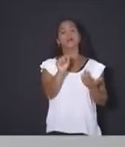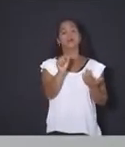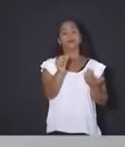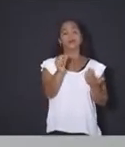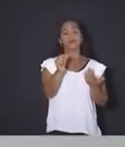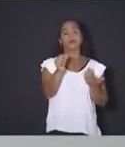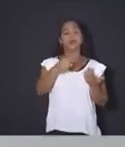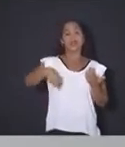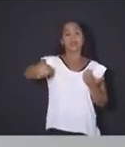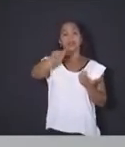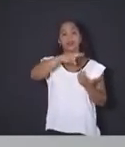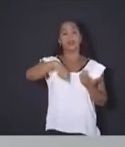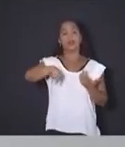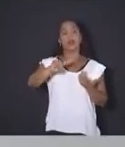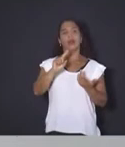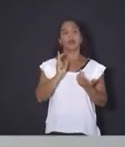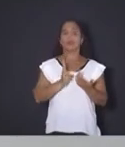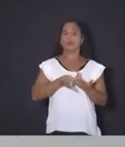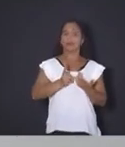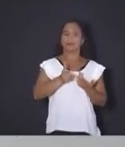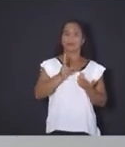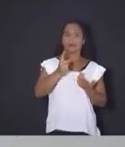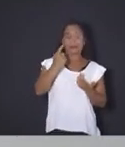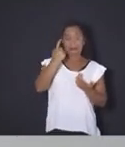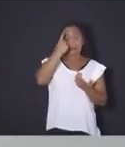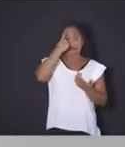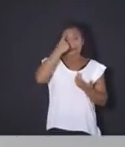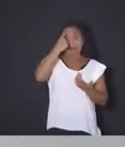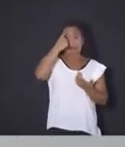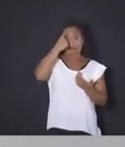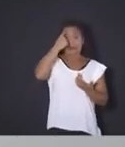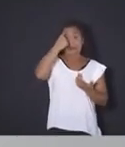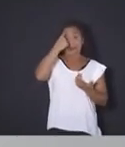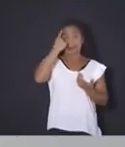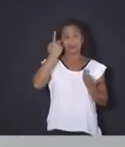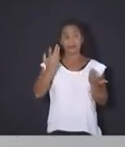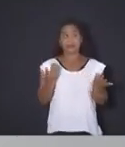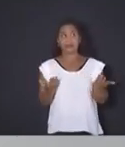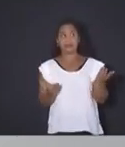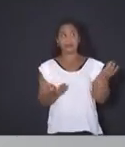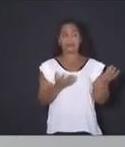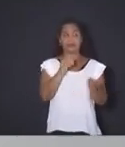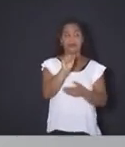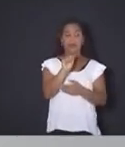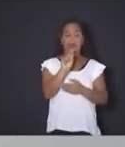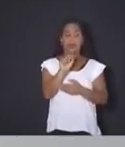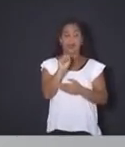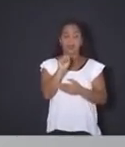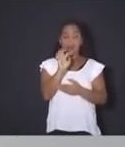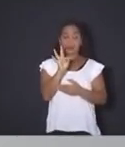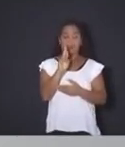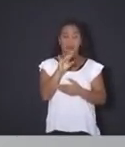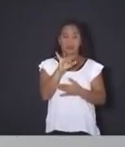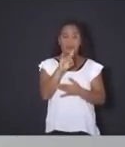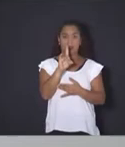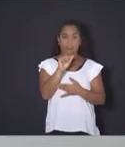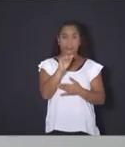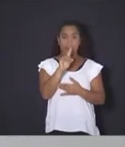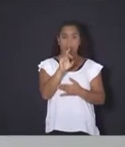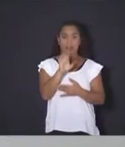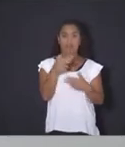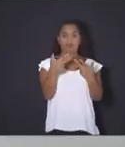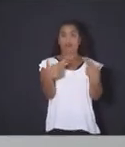na cabeça das pessoas de que a austeridade é uma coisa boa nossas avós